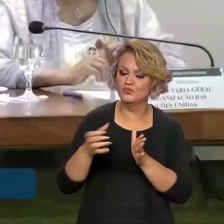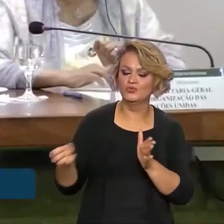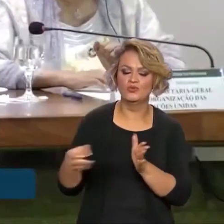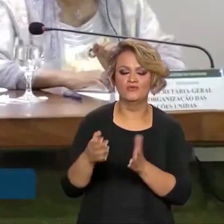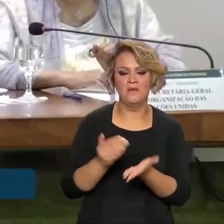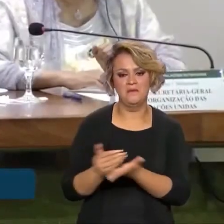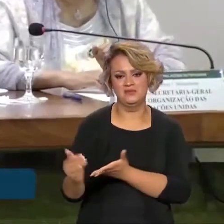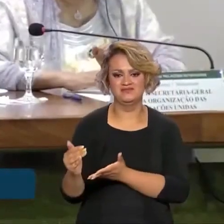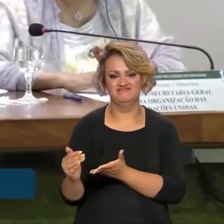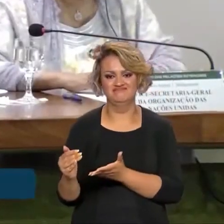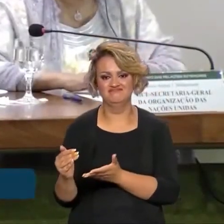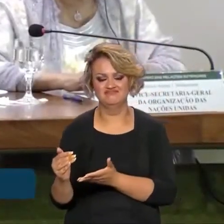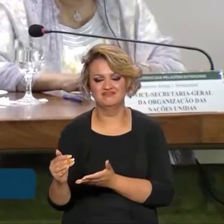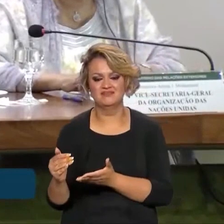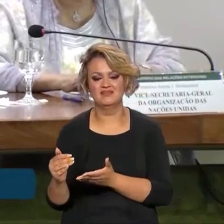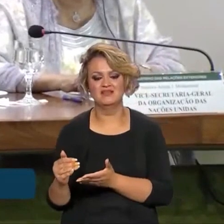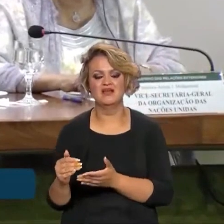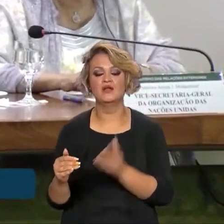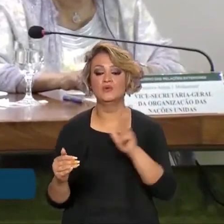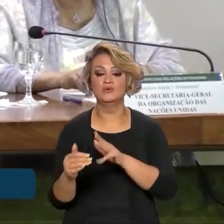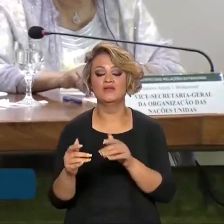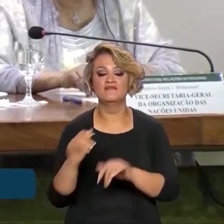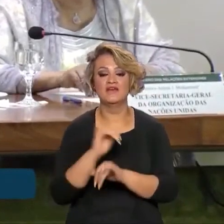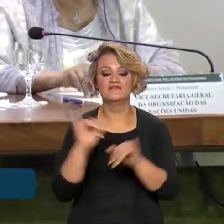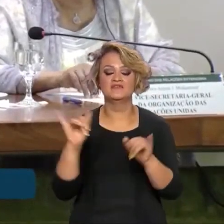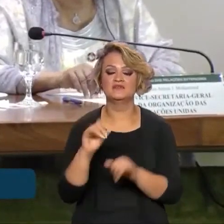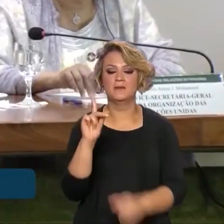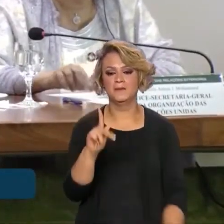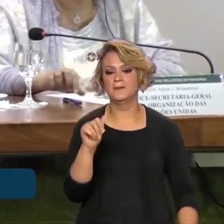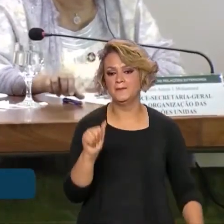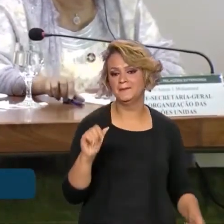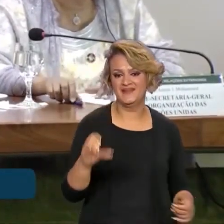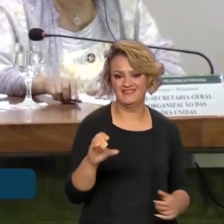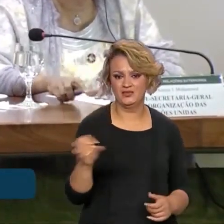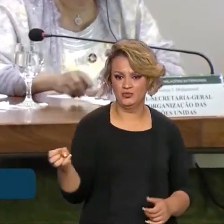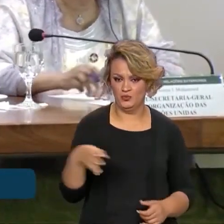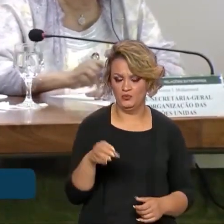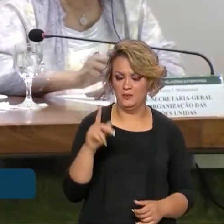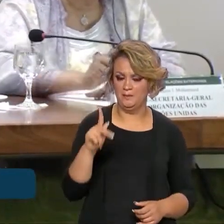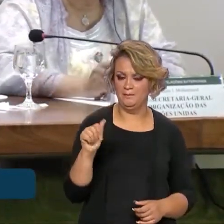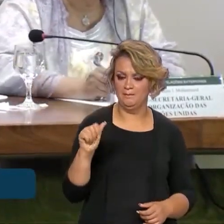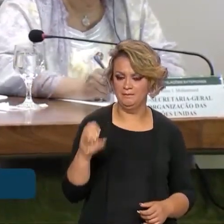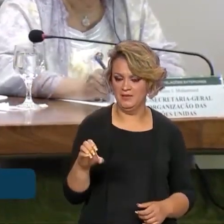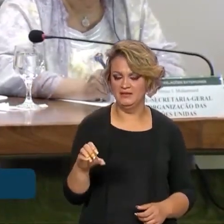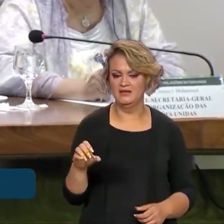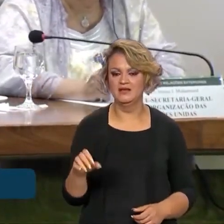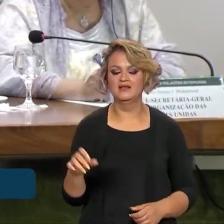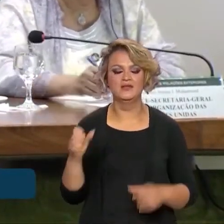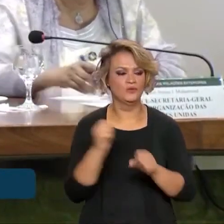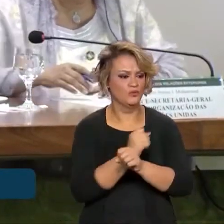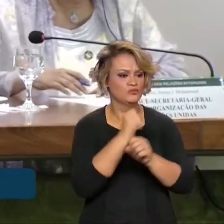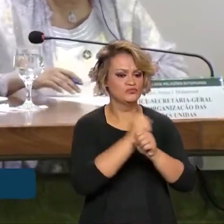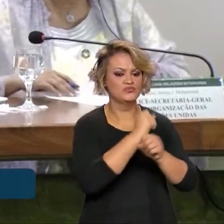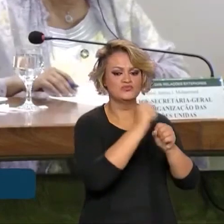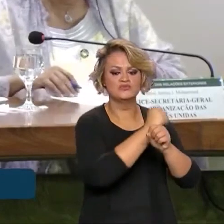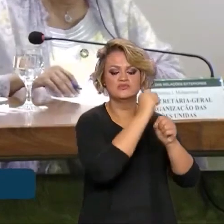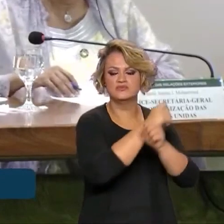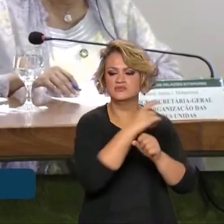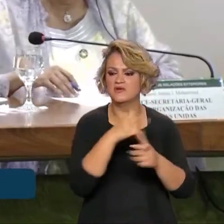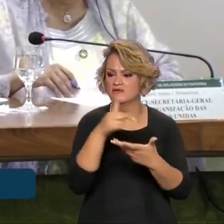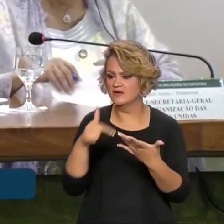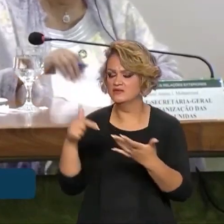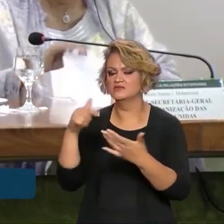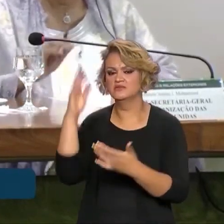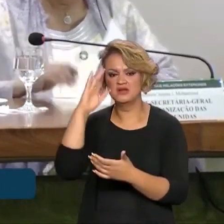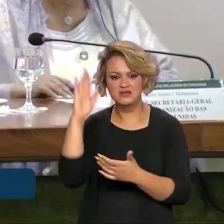segundo semestre. O presidente vai lançar agora o PAC, o novo PAC, onde todas as obras de infraestrutura necessárias